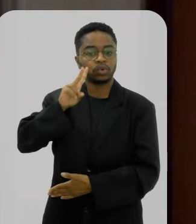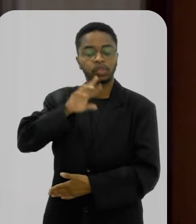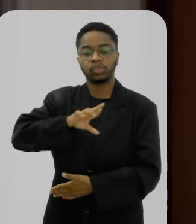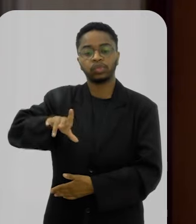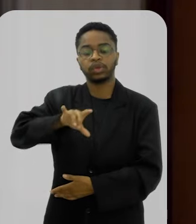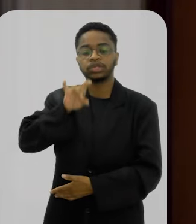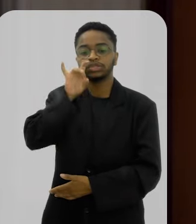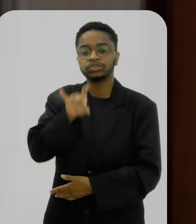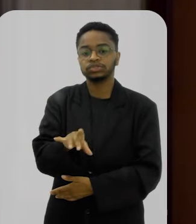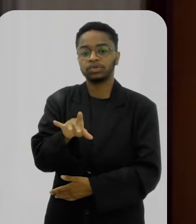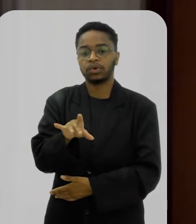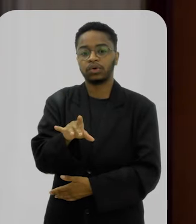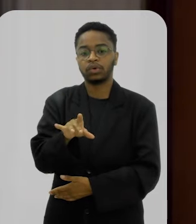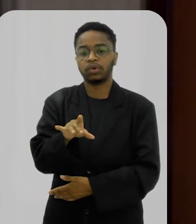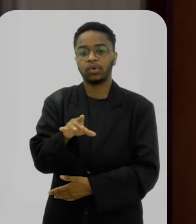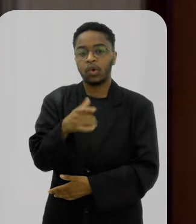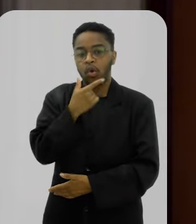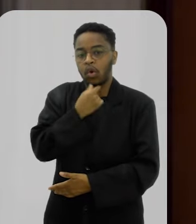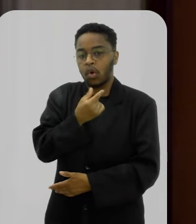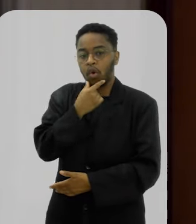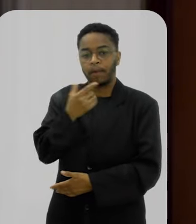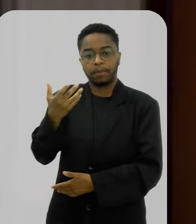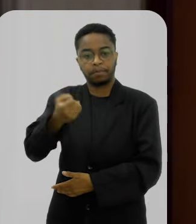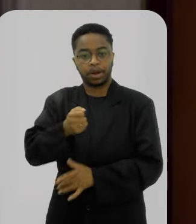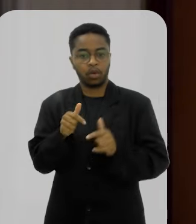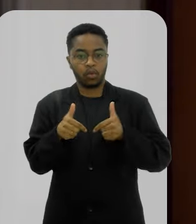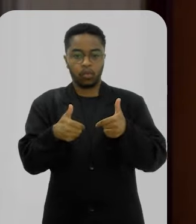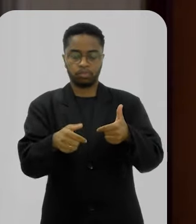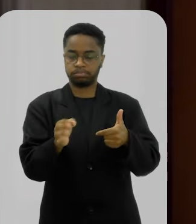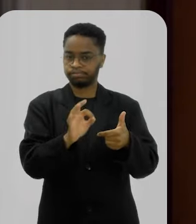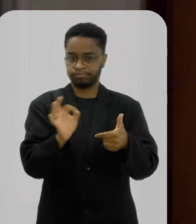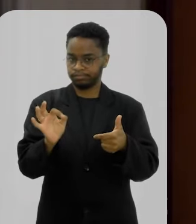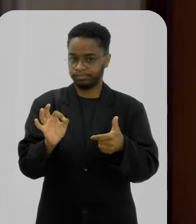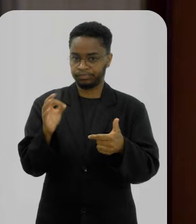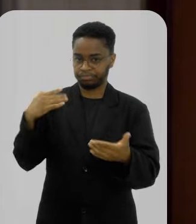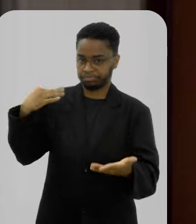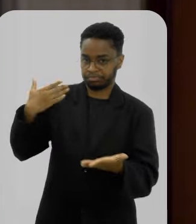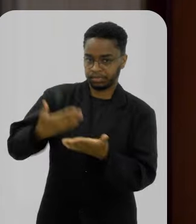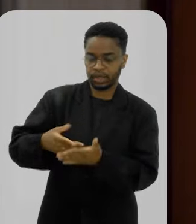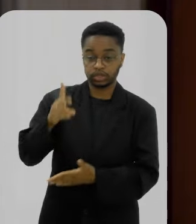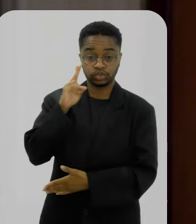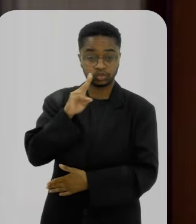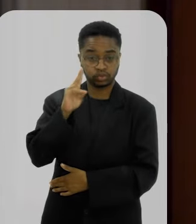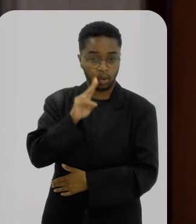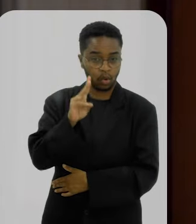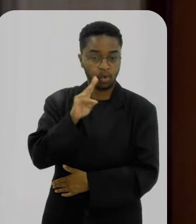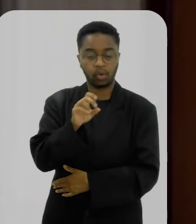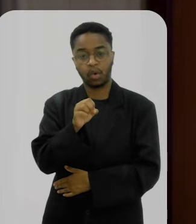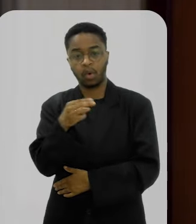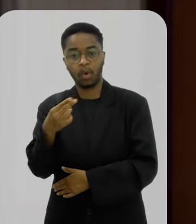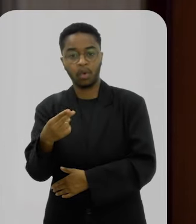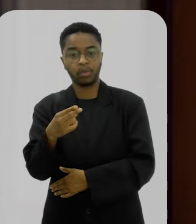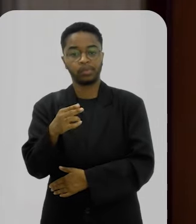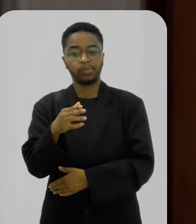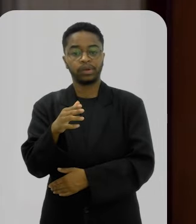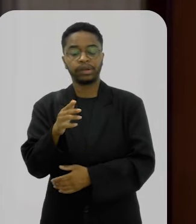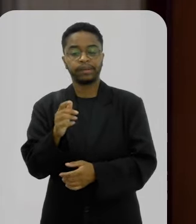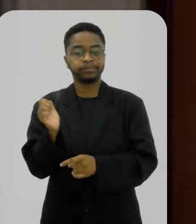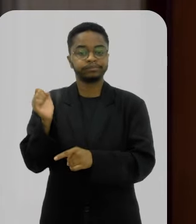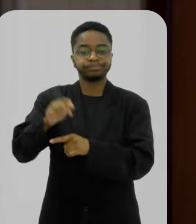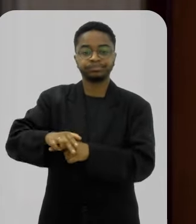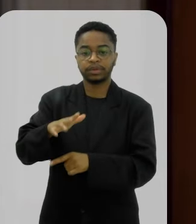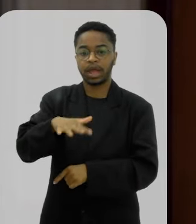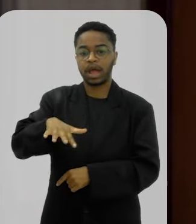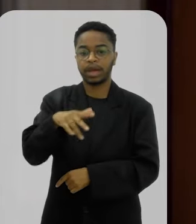não são só aqueles tomados por homens, né, brancos ao longo da história, né, em